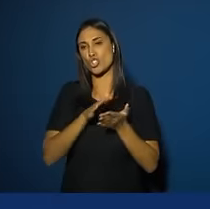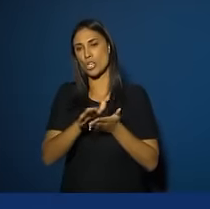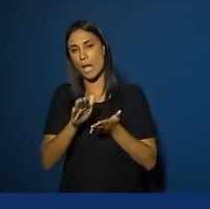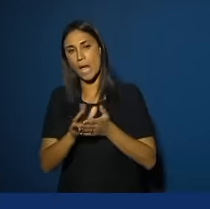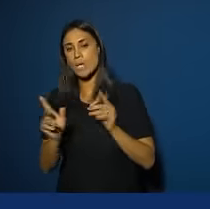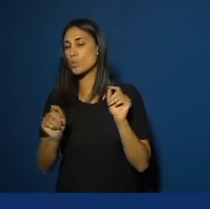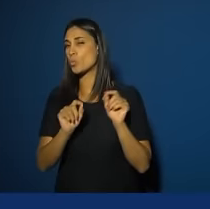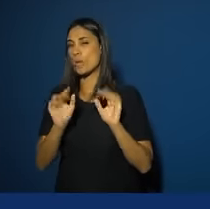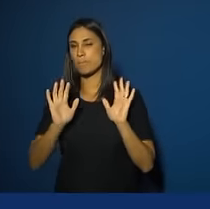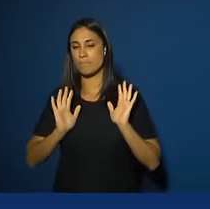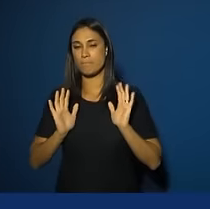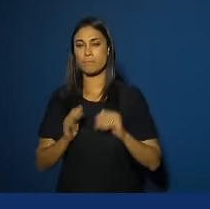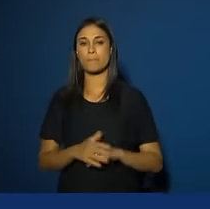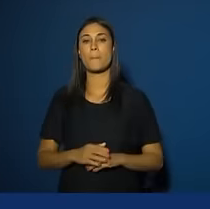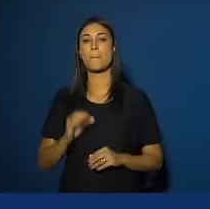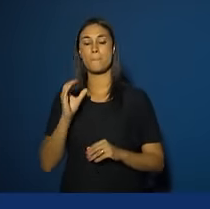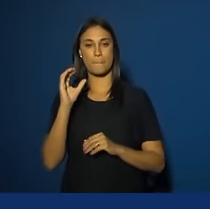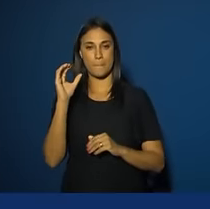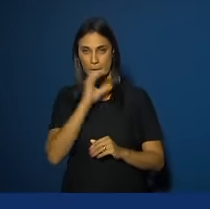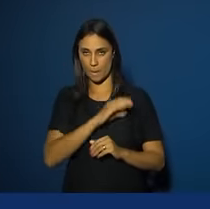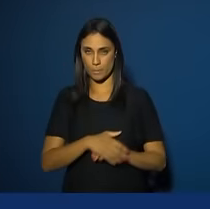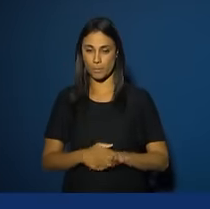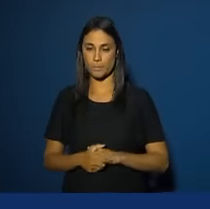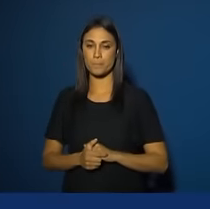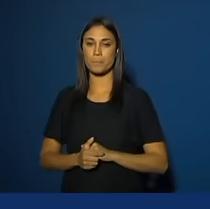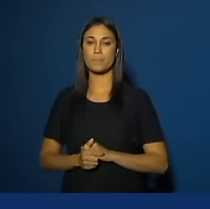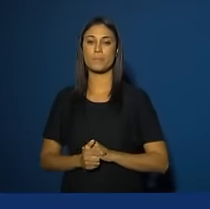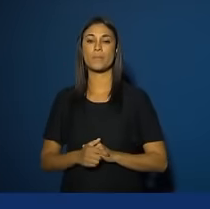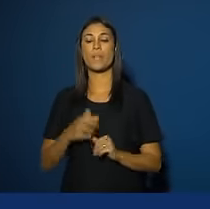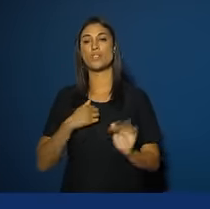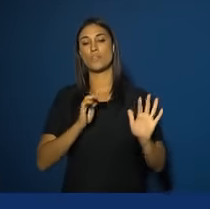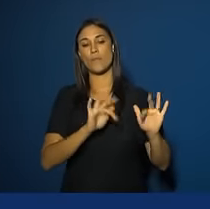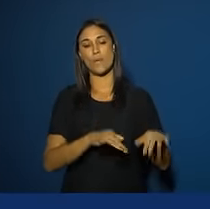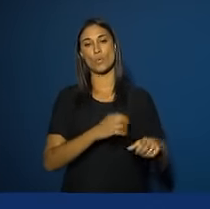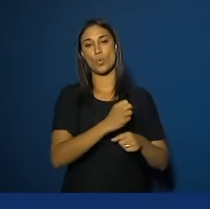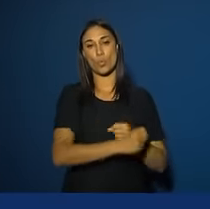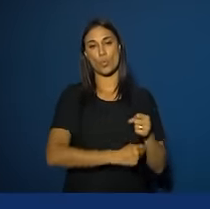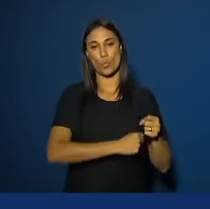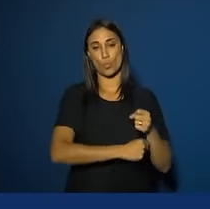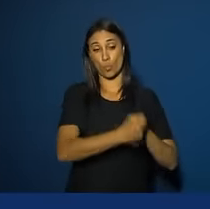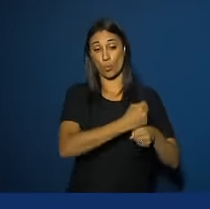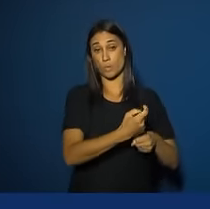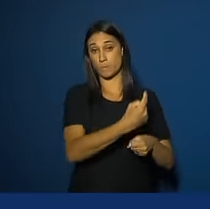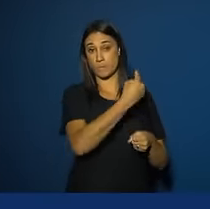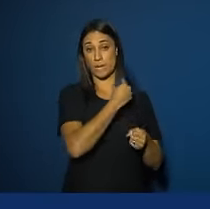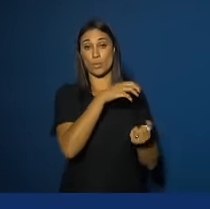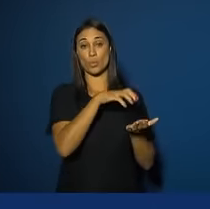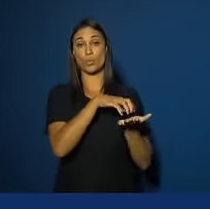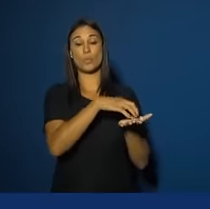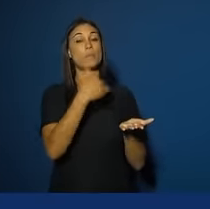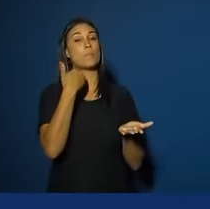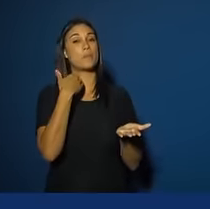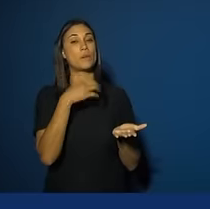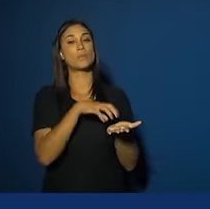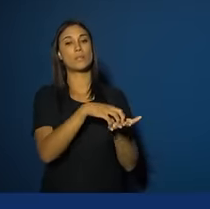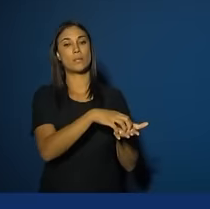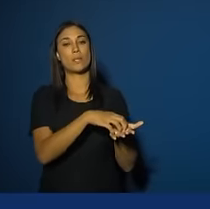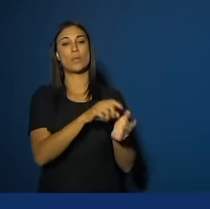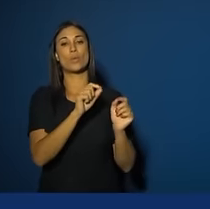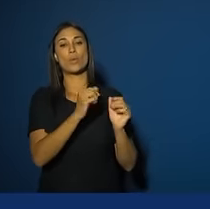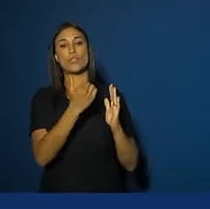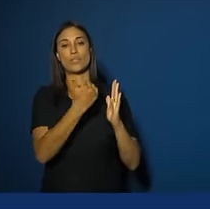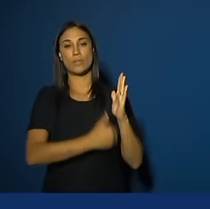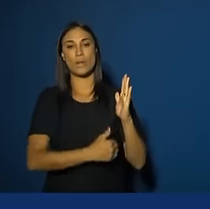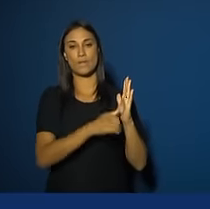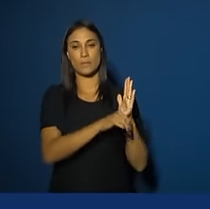Vamos lá. Falar um pouco. Bem rápido. A gente terminou o ano passado, hoje saiu o dado oficial do Banco Central, que é o dado oficial de